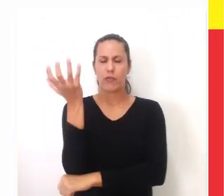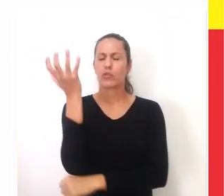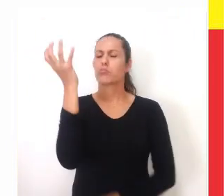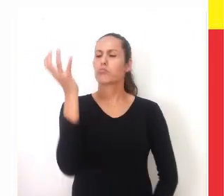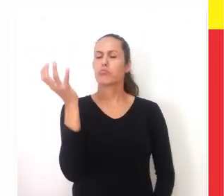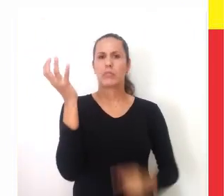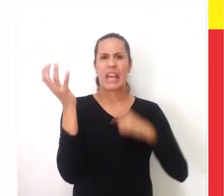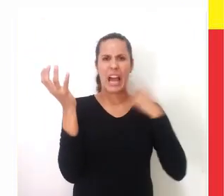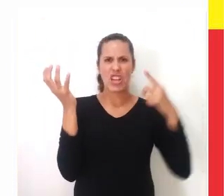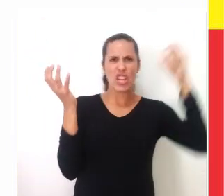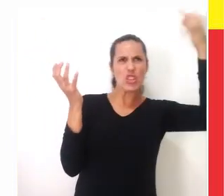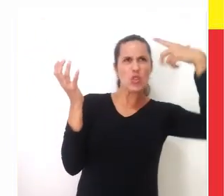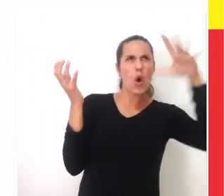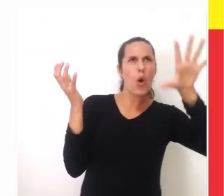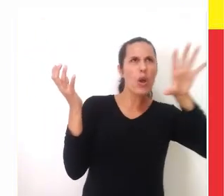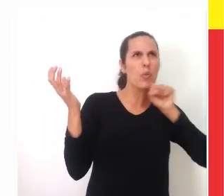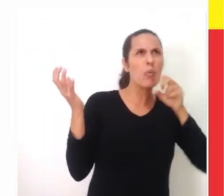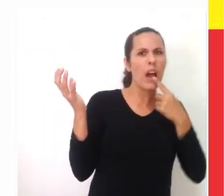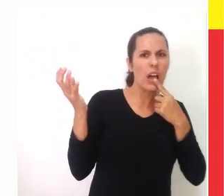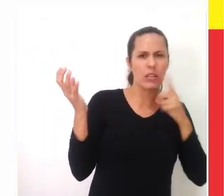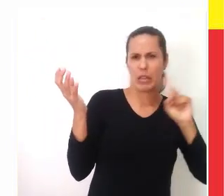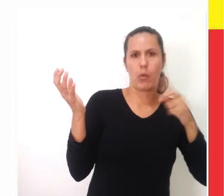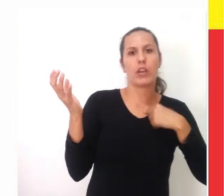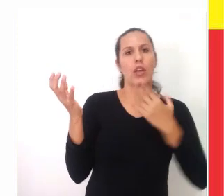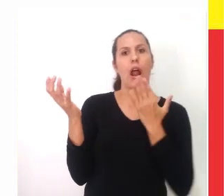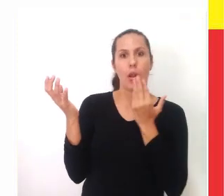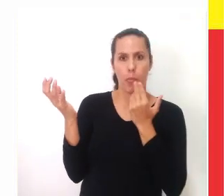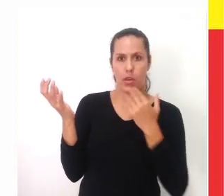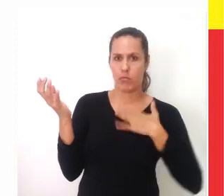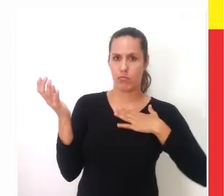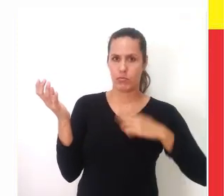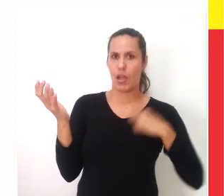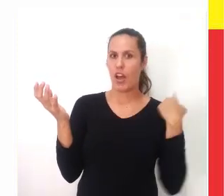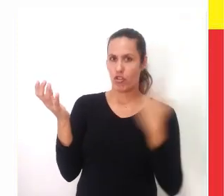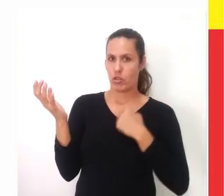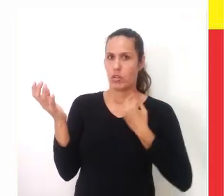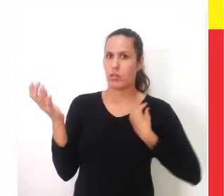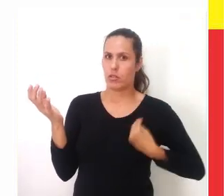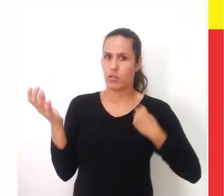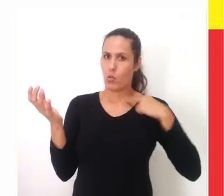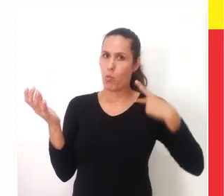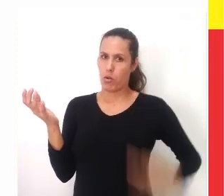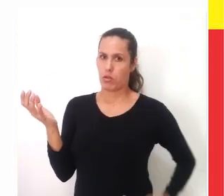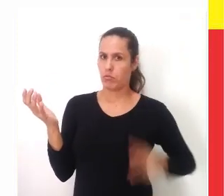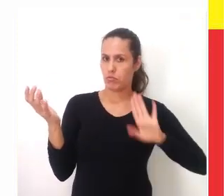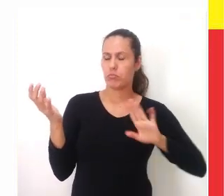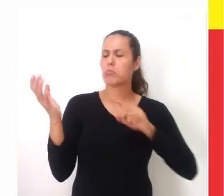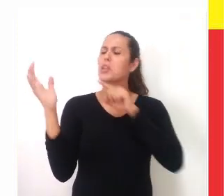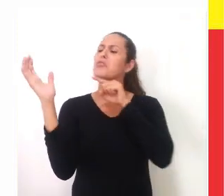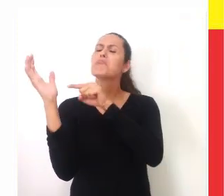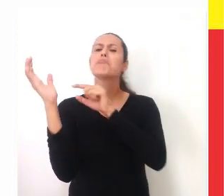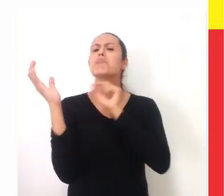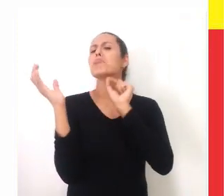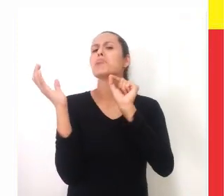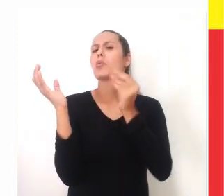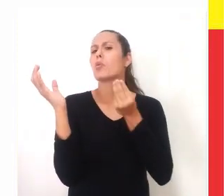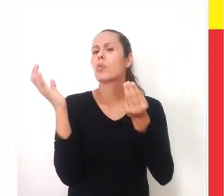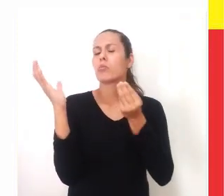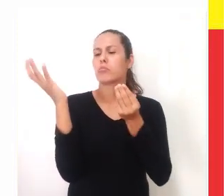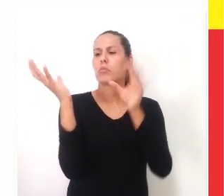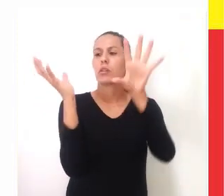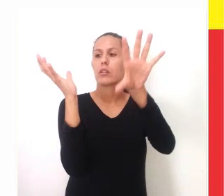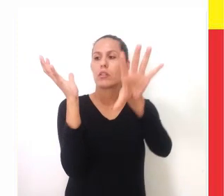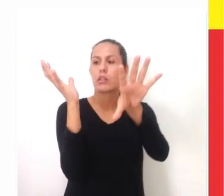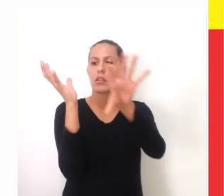gente não pega do sol, a gente pega do alimento. As plantinhas pegam o